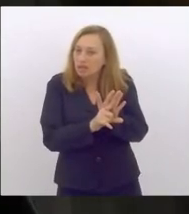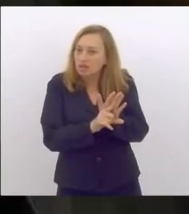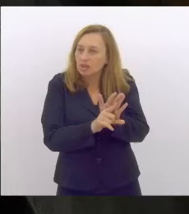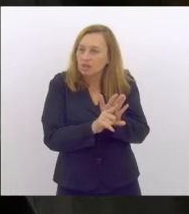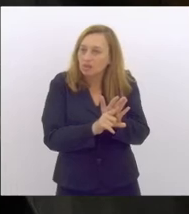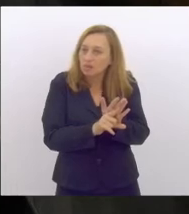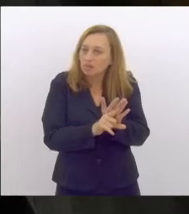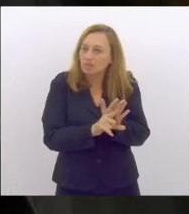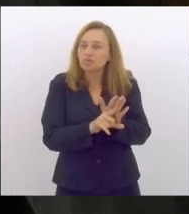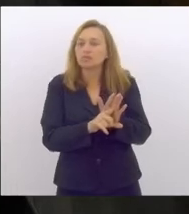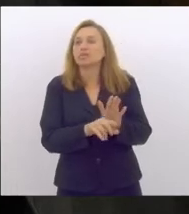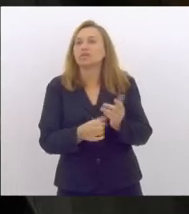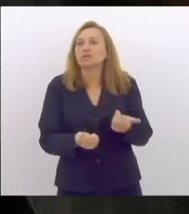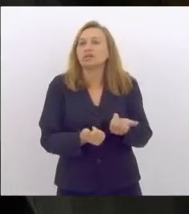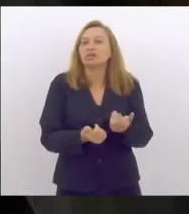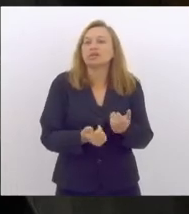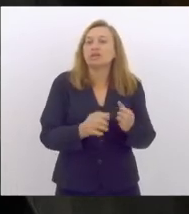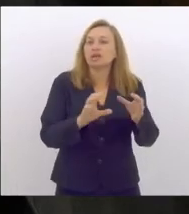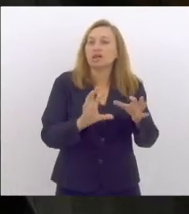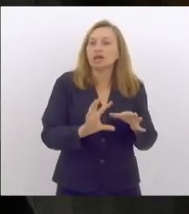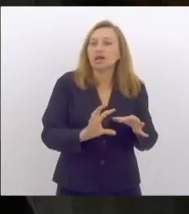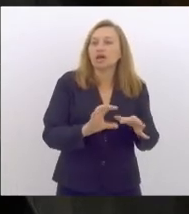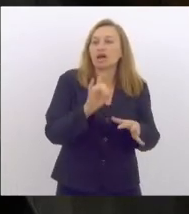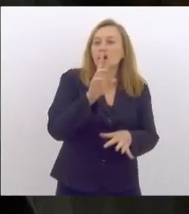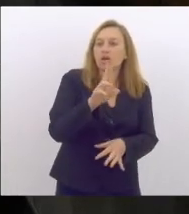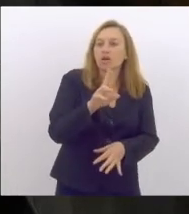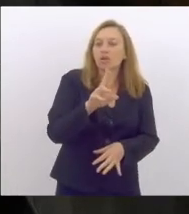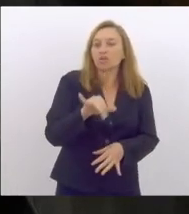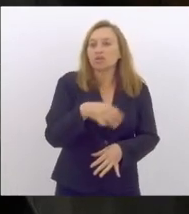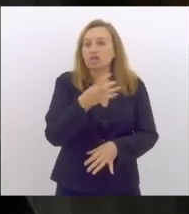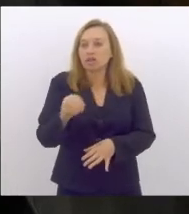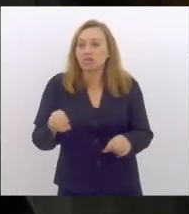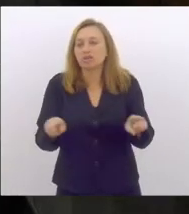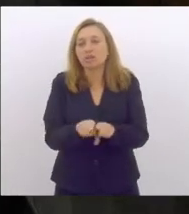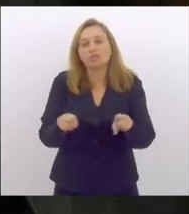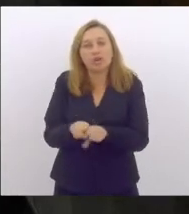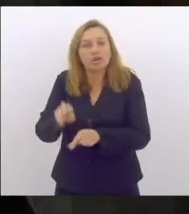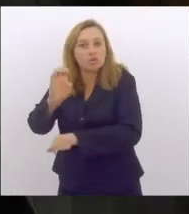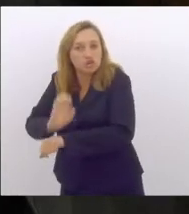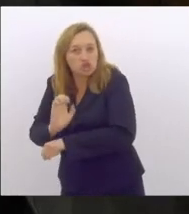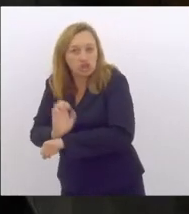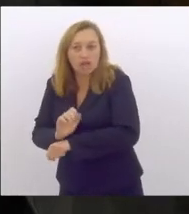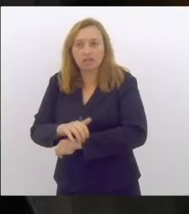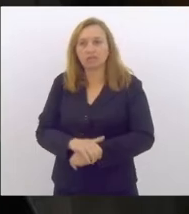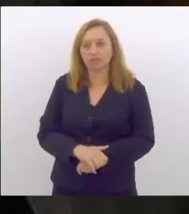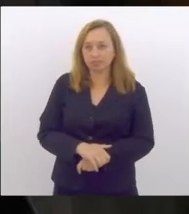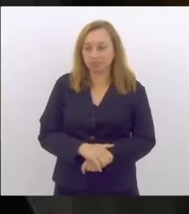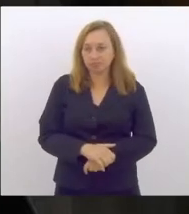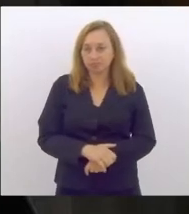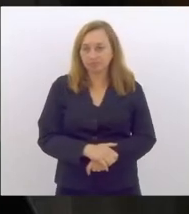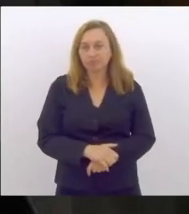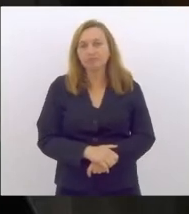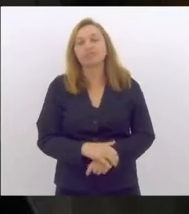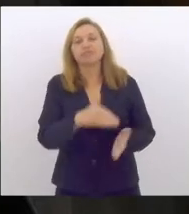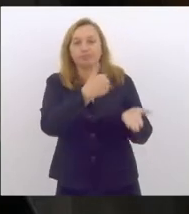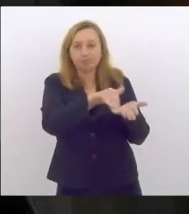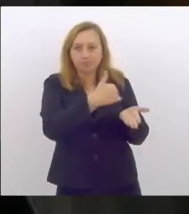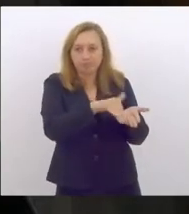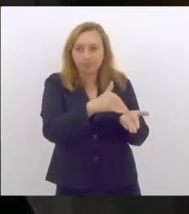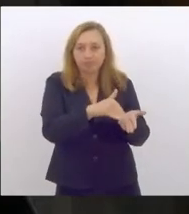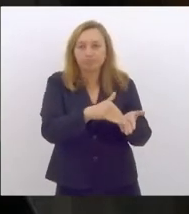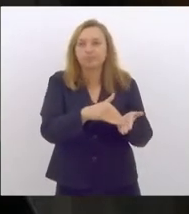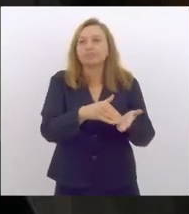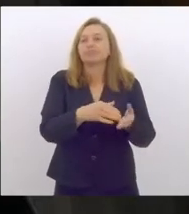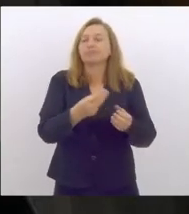regime de colaboração entre a união e para que os secretarias municipais de